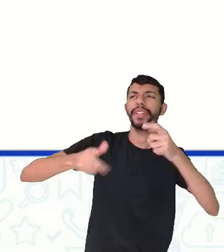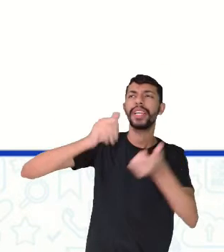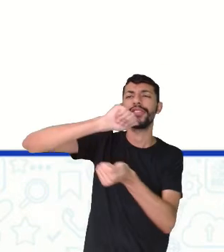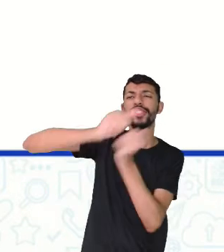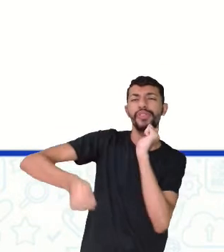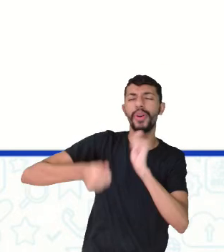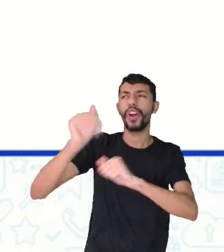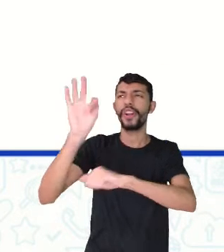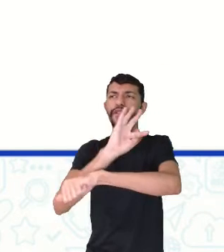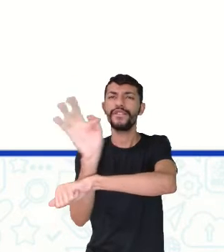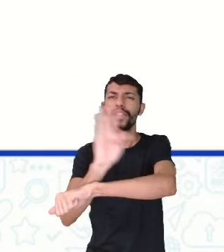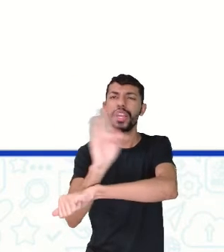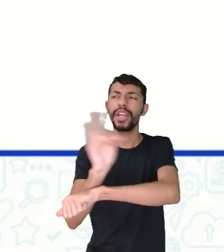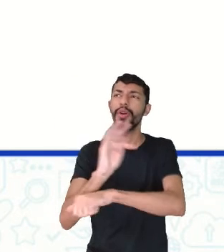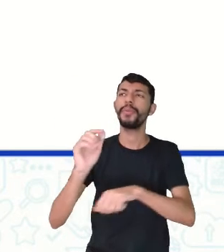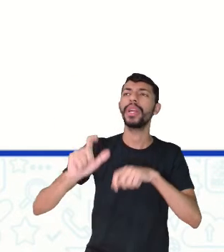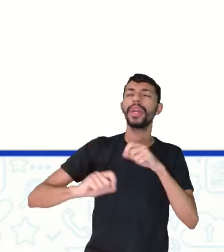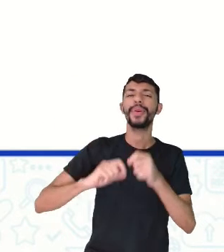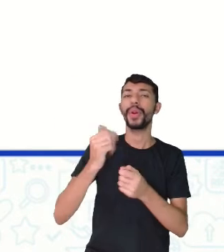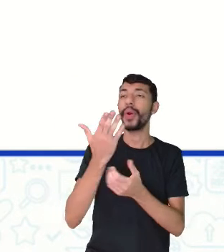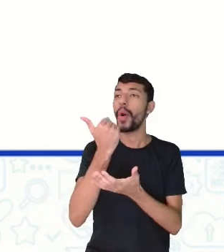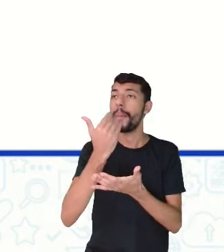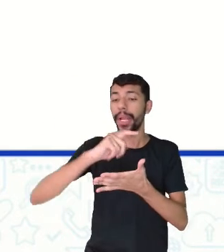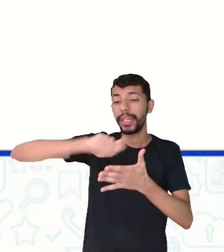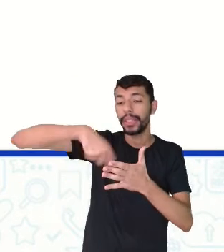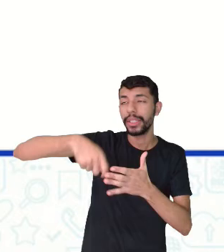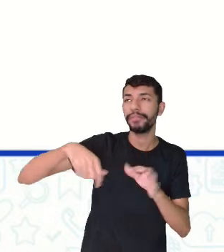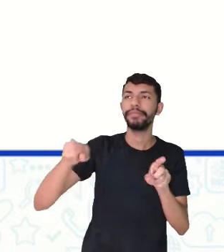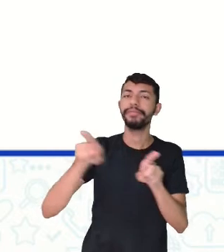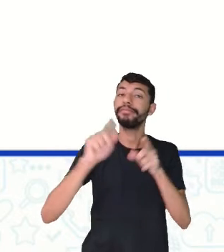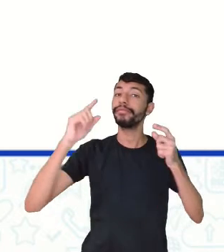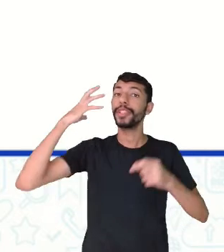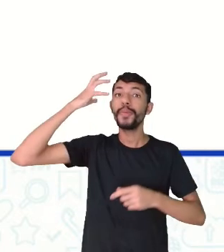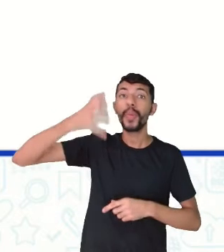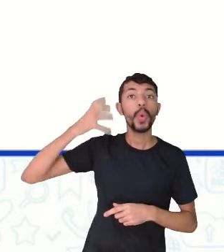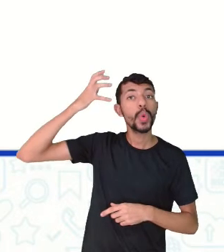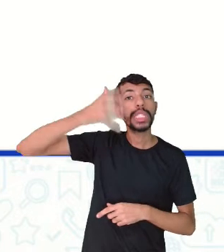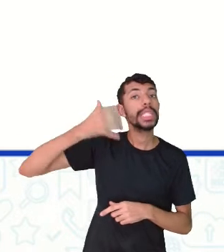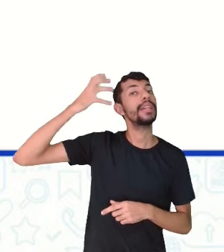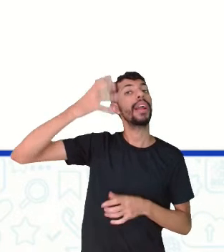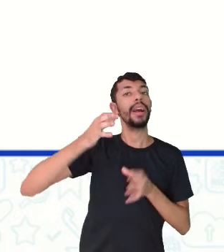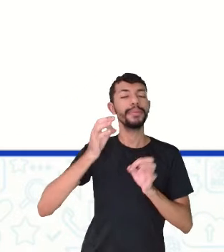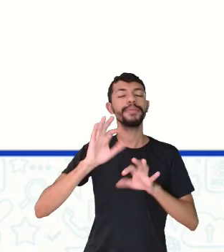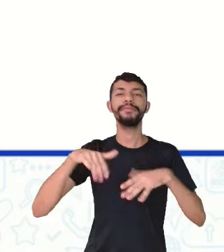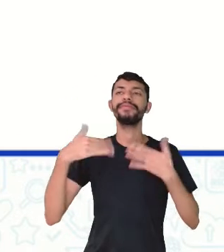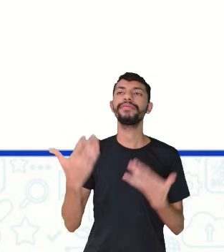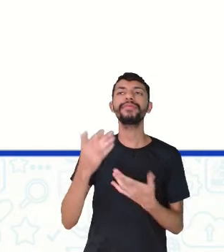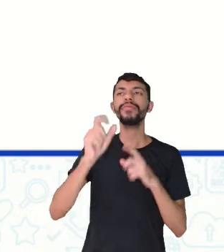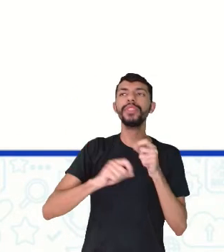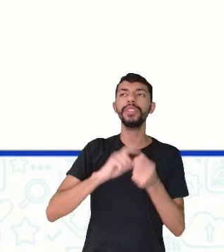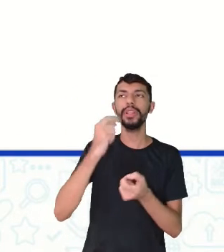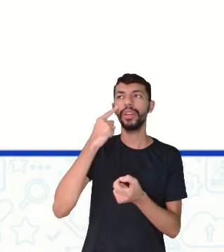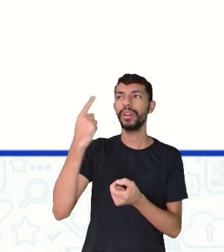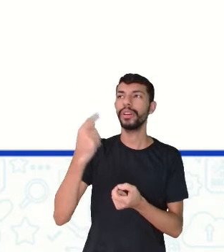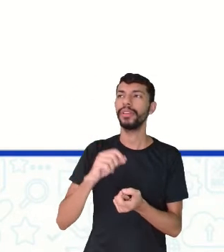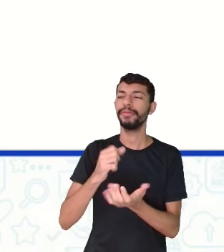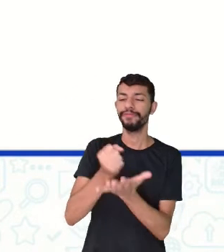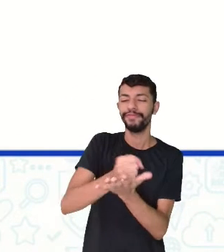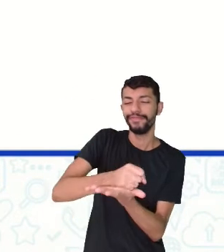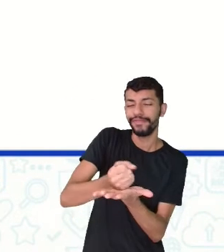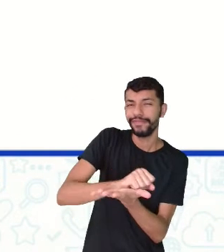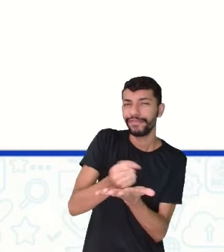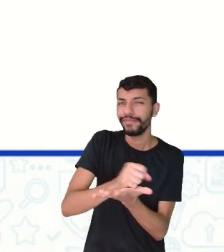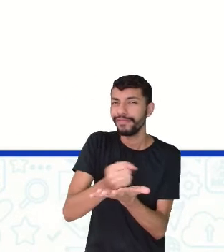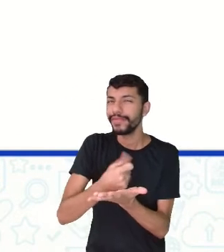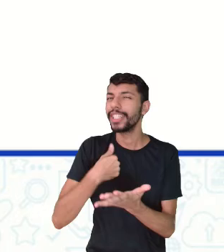esportes, filmes, culinárias, música, não é? E aí fala sobre games. Eu